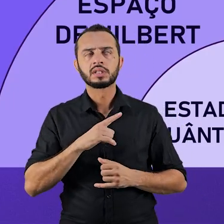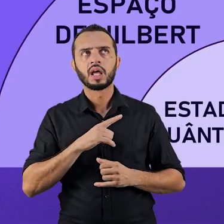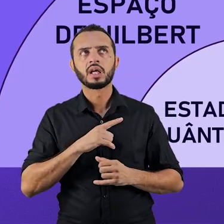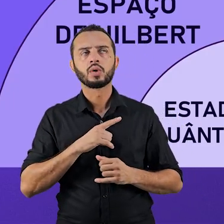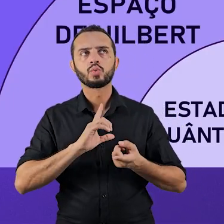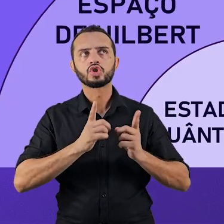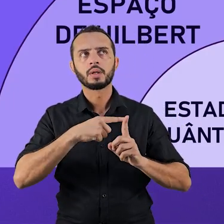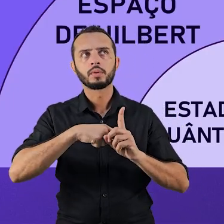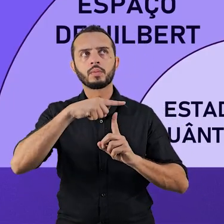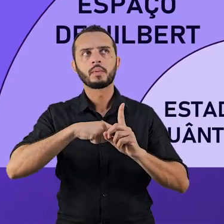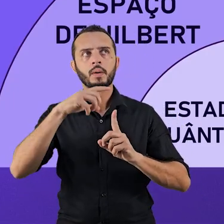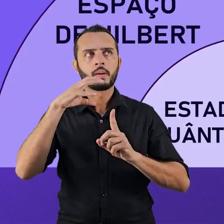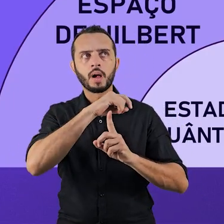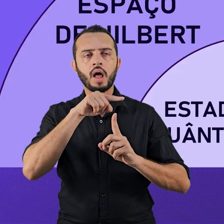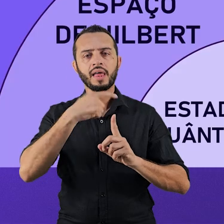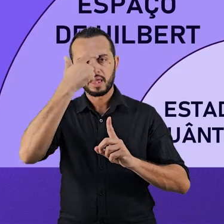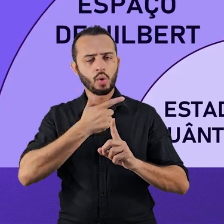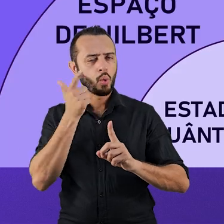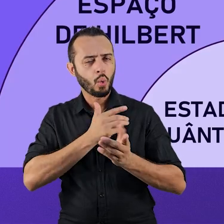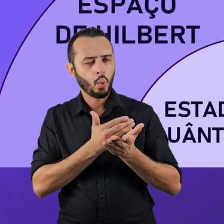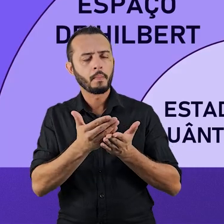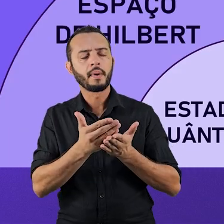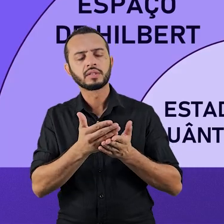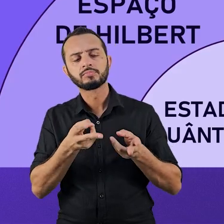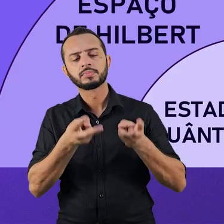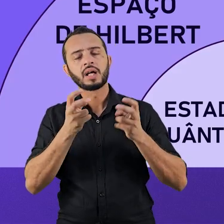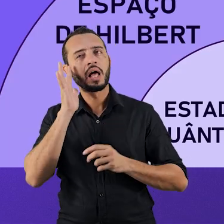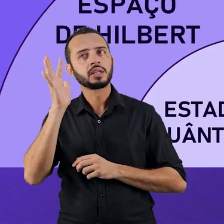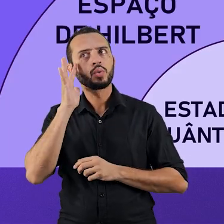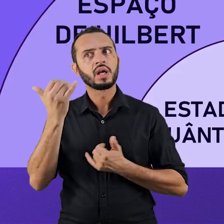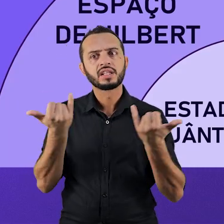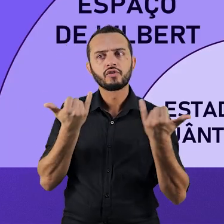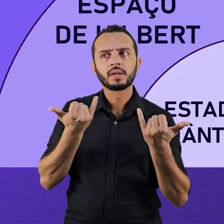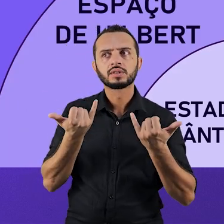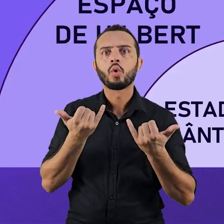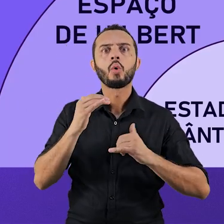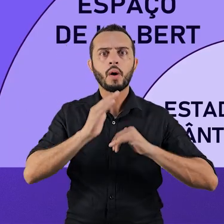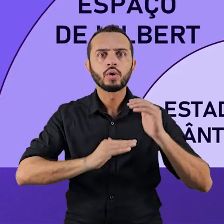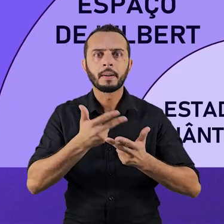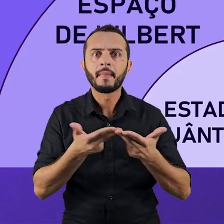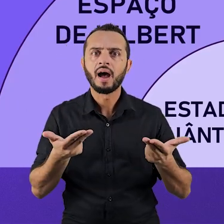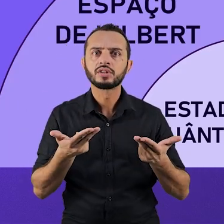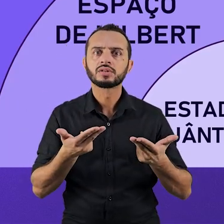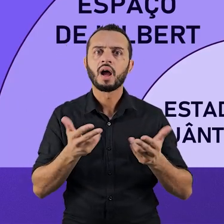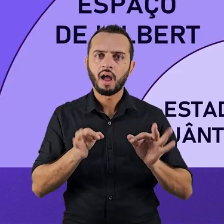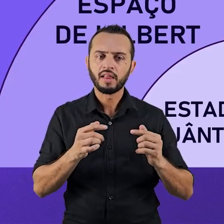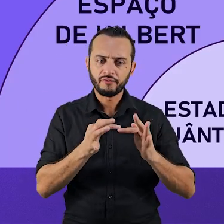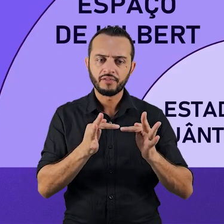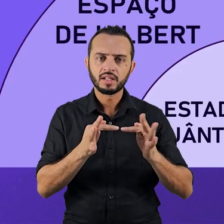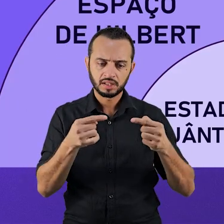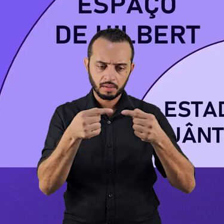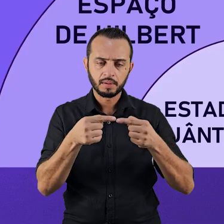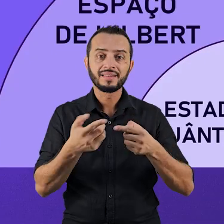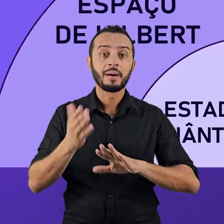termodinâmica, eu começo a enxergar a teoria da informação como uma teoria física. E isso está por trás de